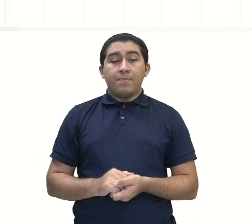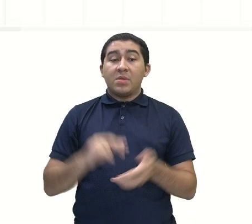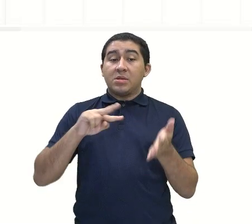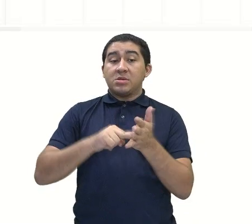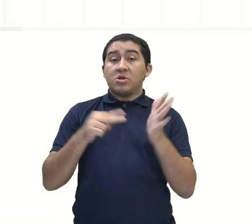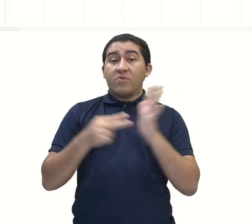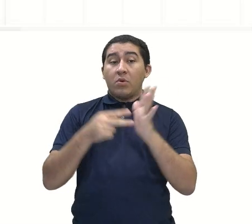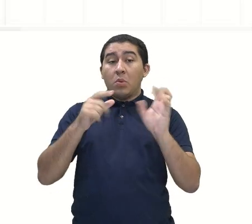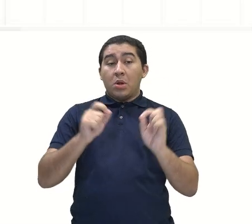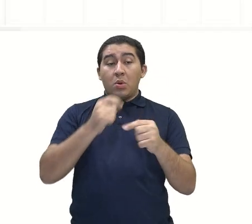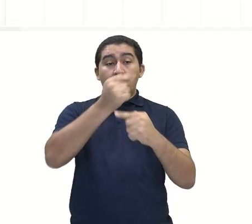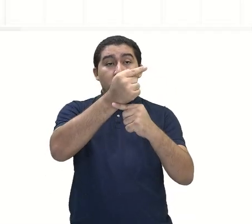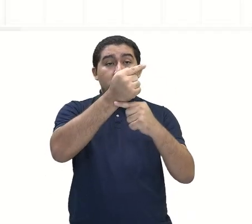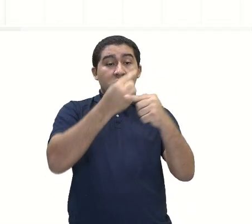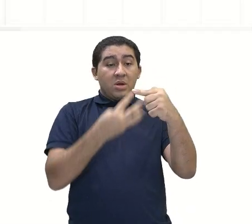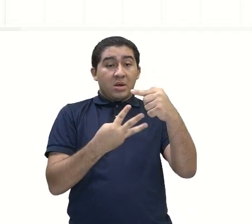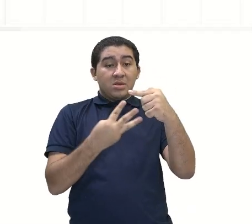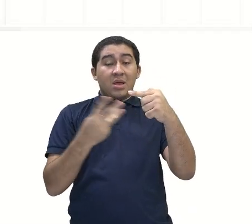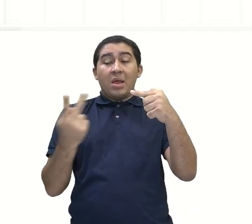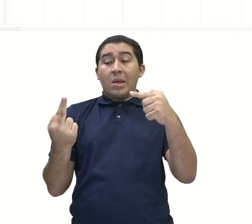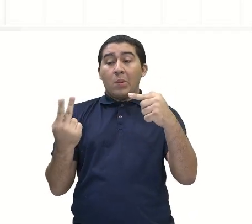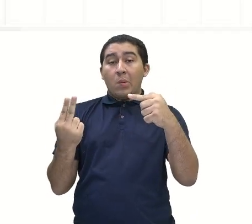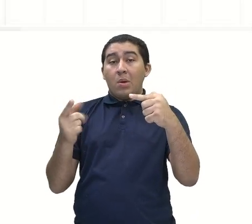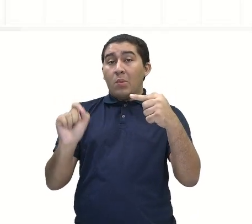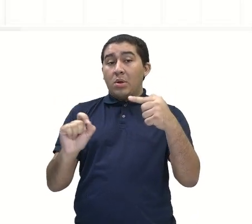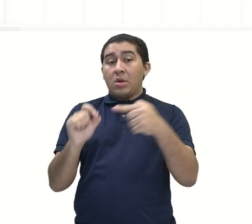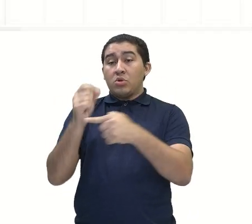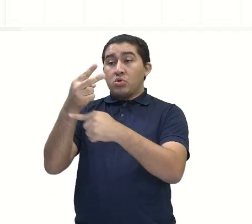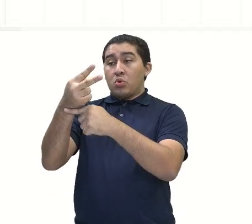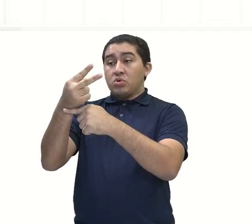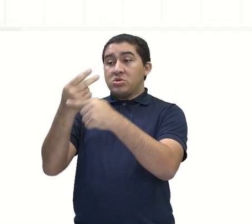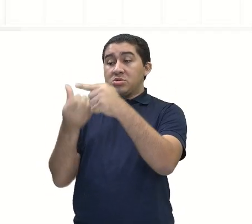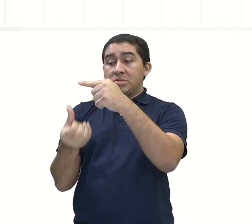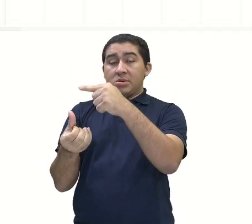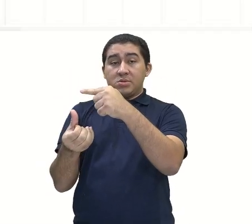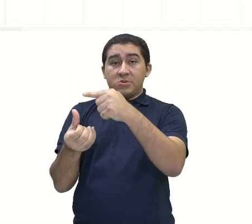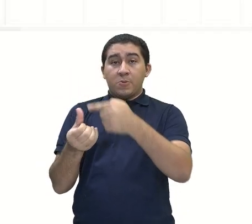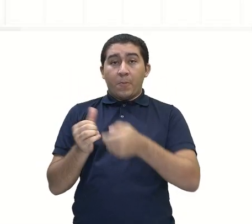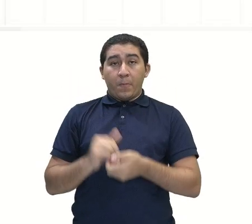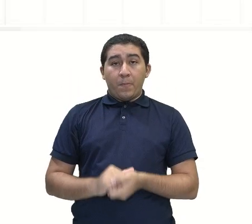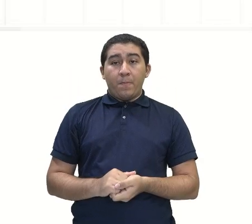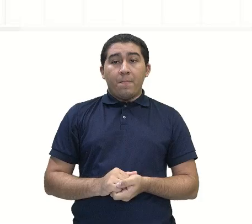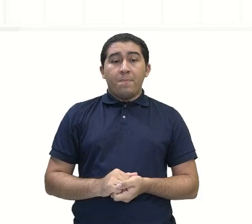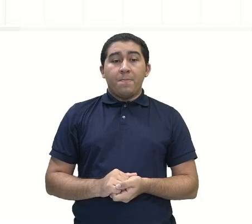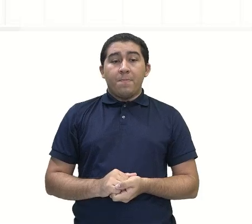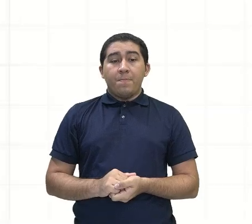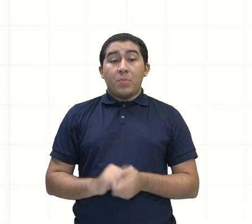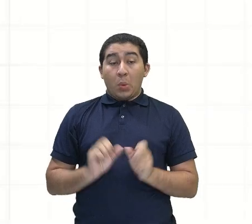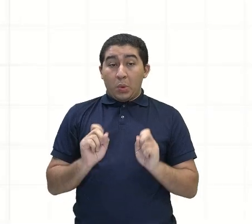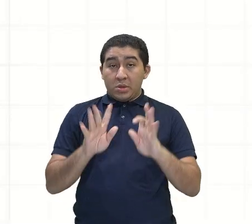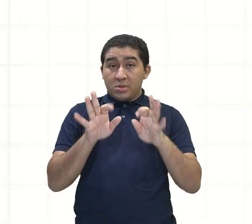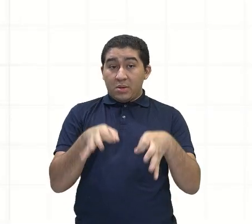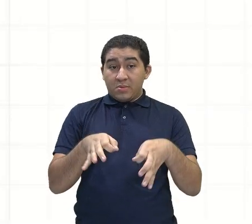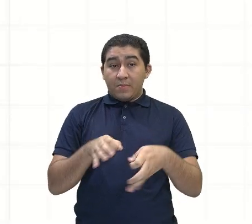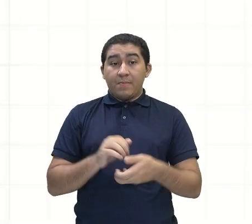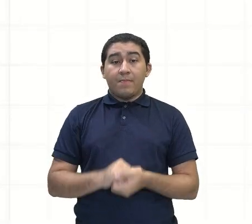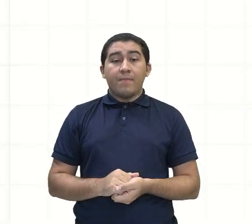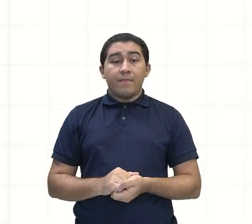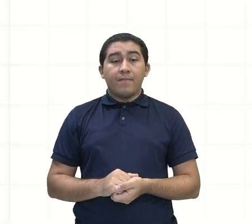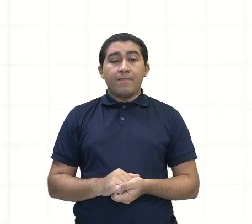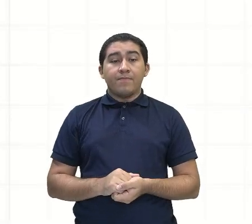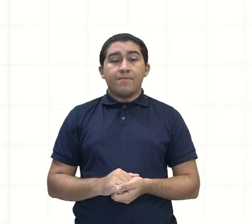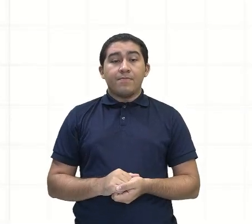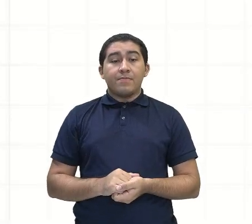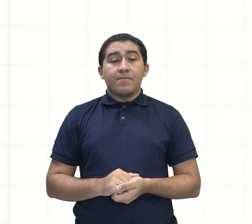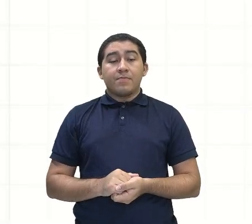seja, 1 sobre 3 é equivalente a 2 sobre 6. Tudo bem? Vamos